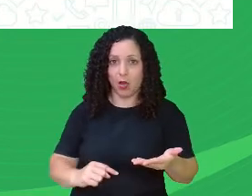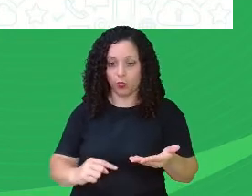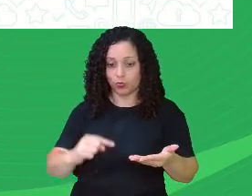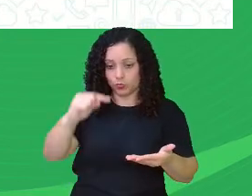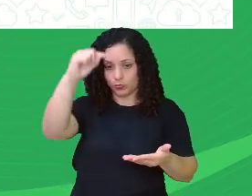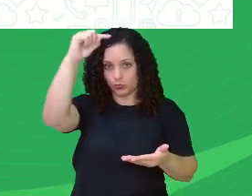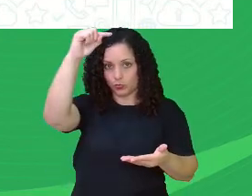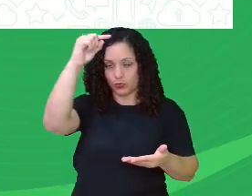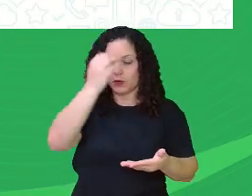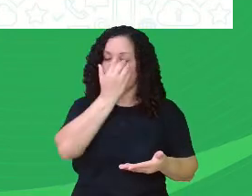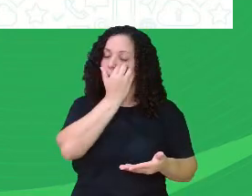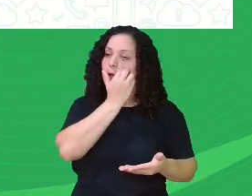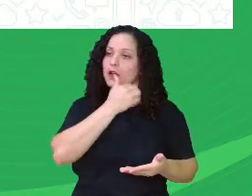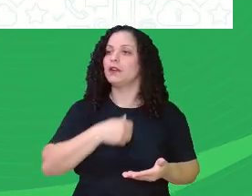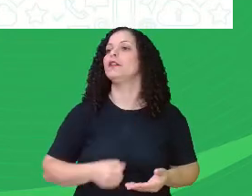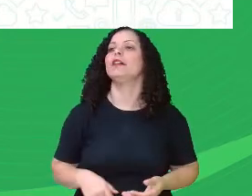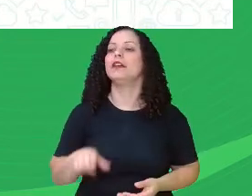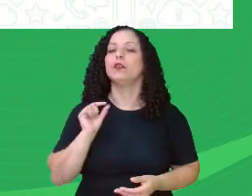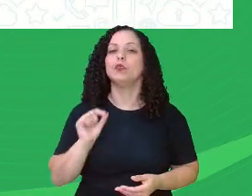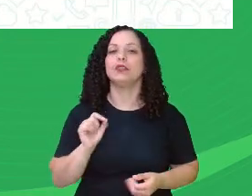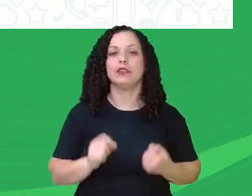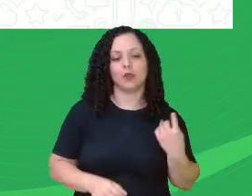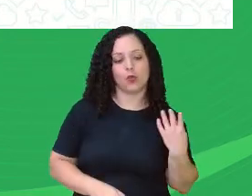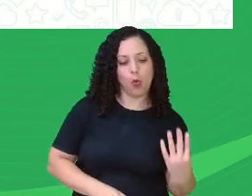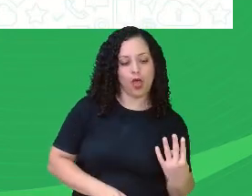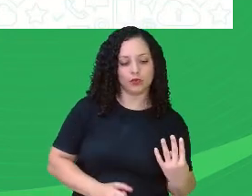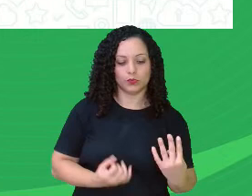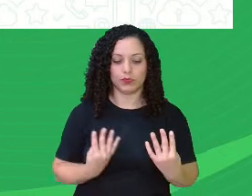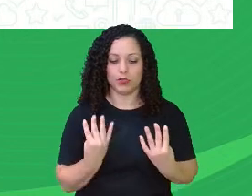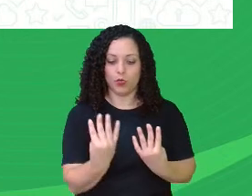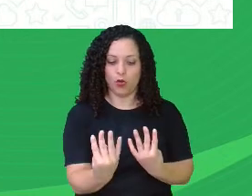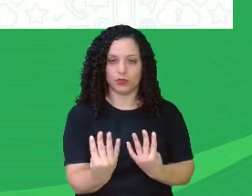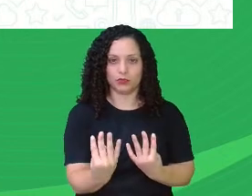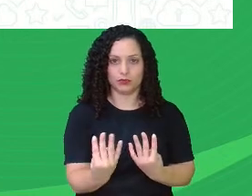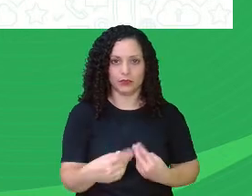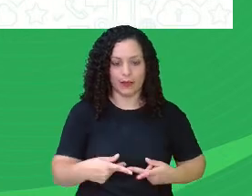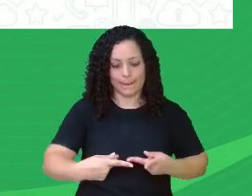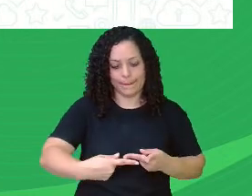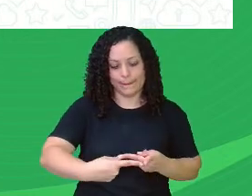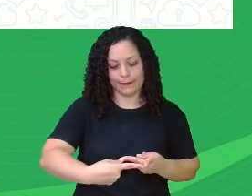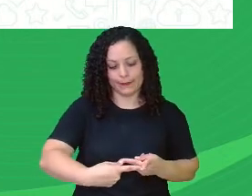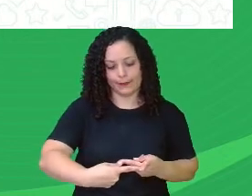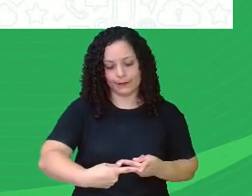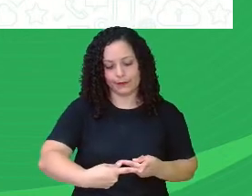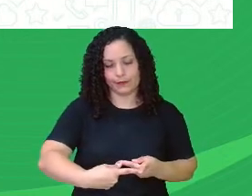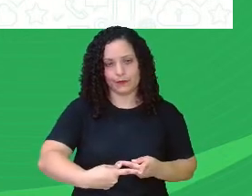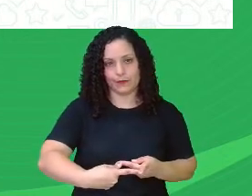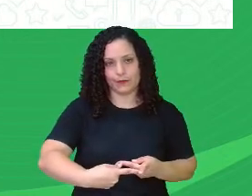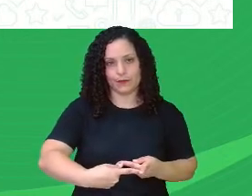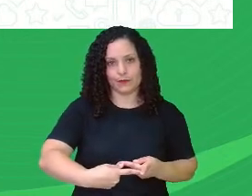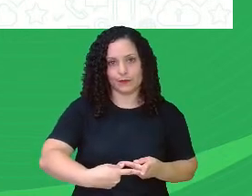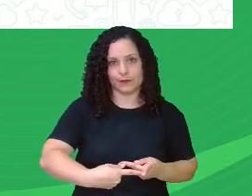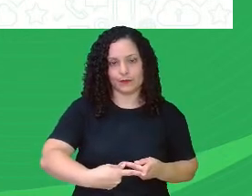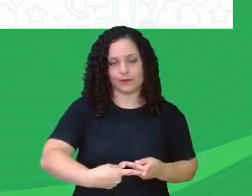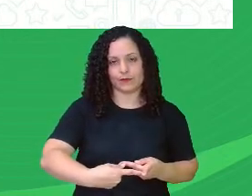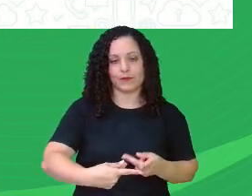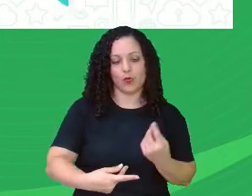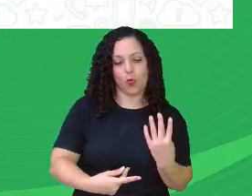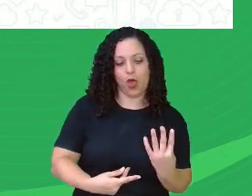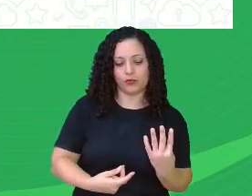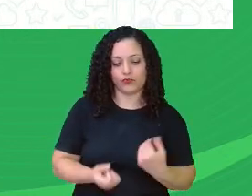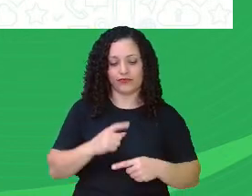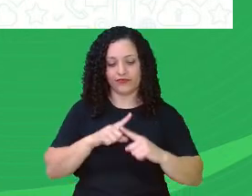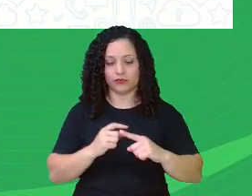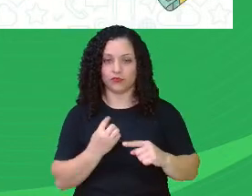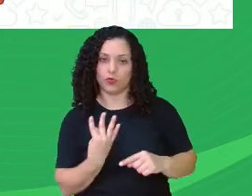ó, que vai ser 4 e 4, tá certo? Então você observa aqui que vai ser 4 de um lado, 4 do outro, 4 vezes